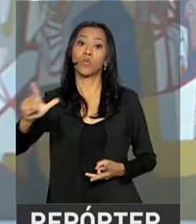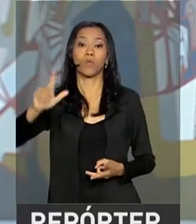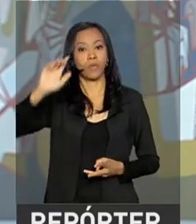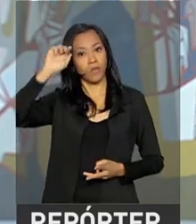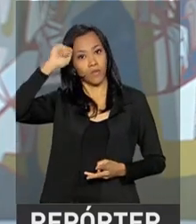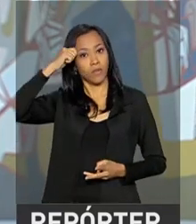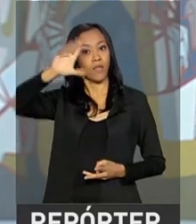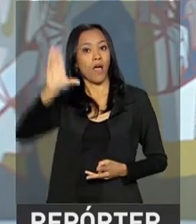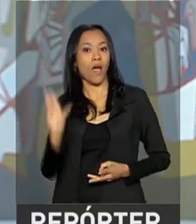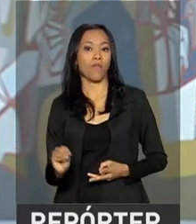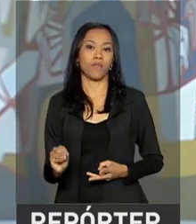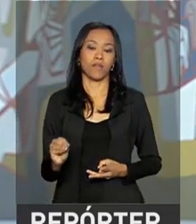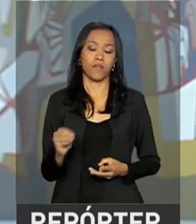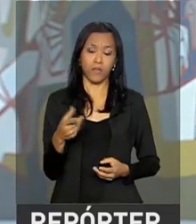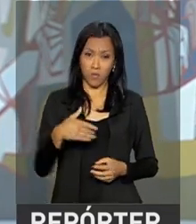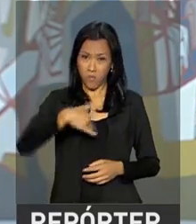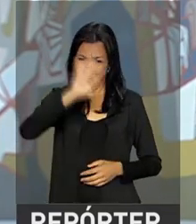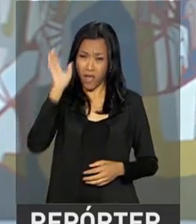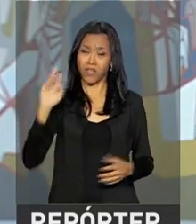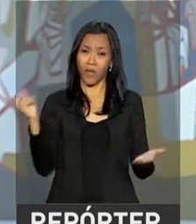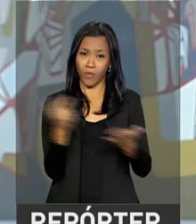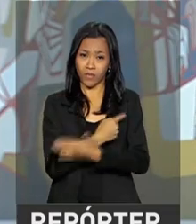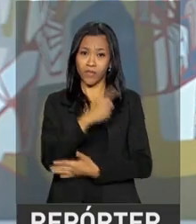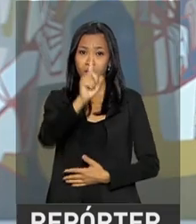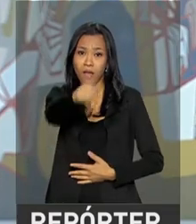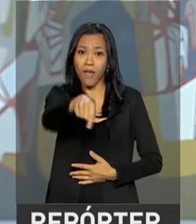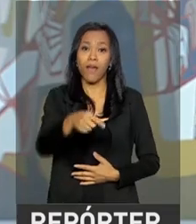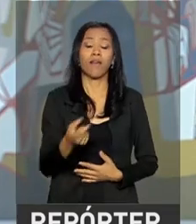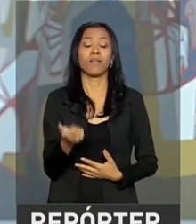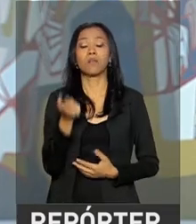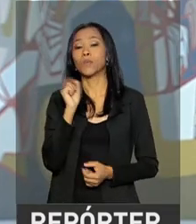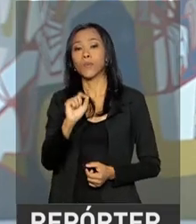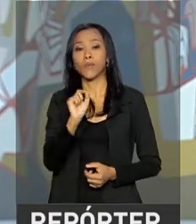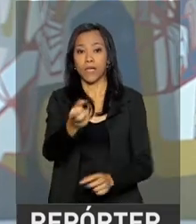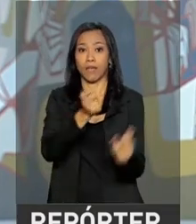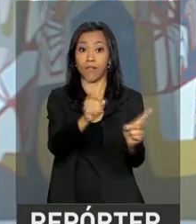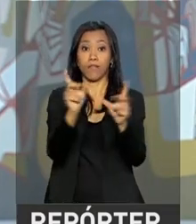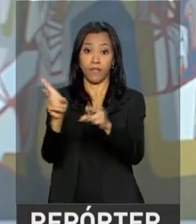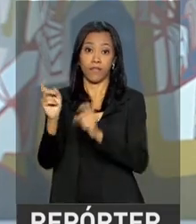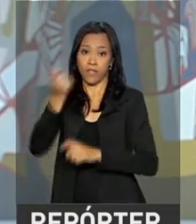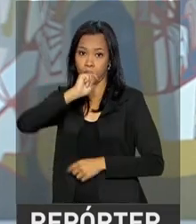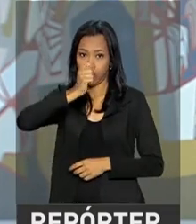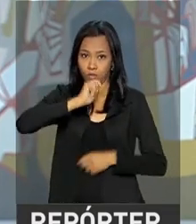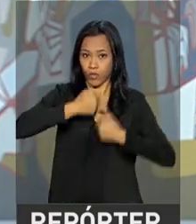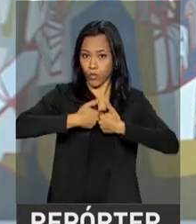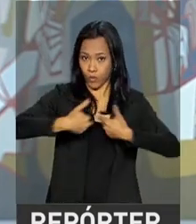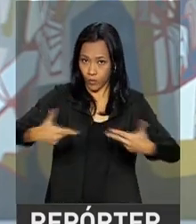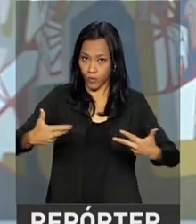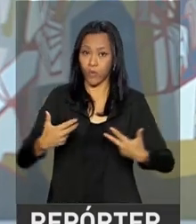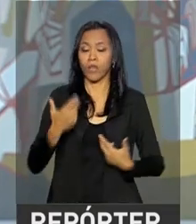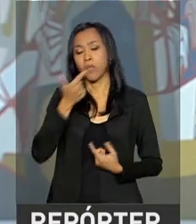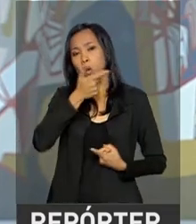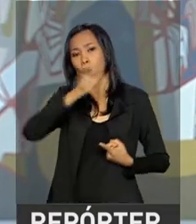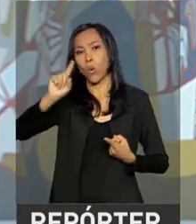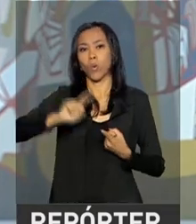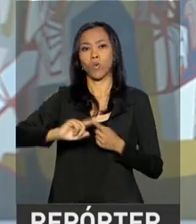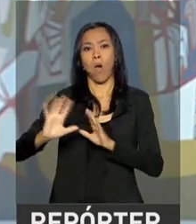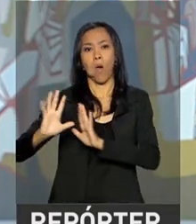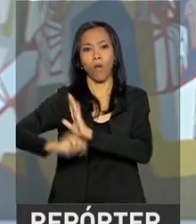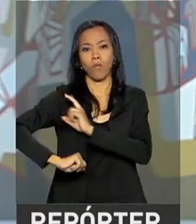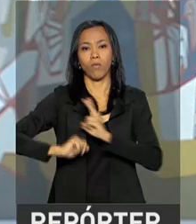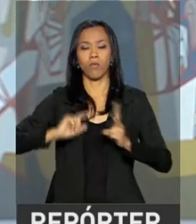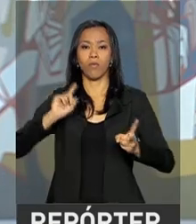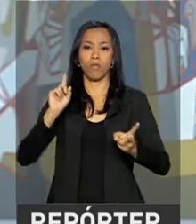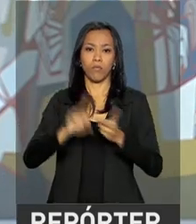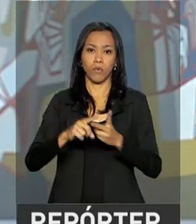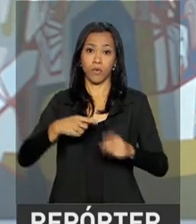mais praticado pelos estrangeiros é o tráfico internacional de drogas. Depois vem outros crimes como furto,